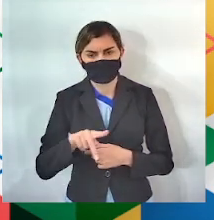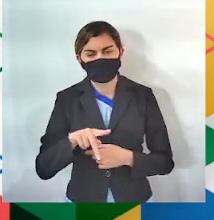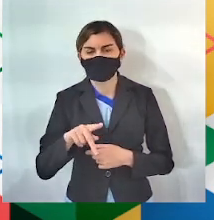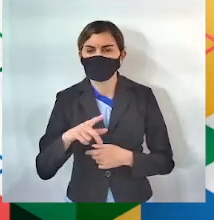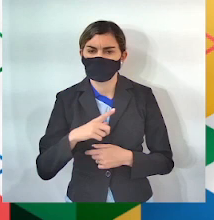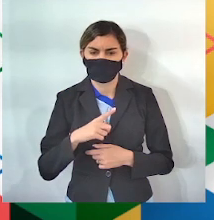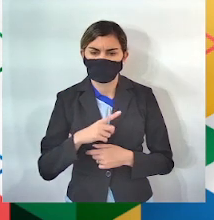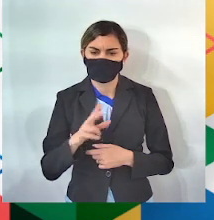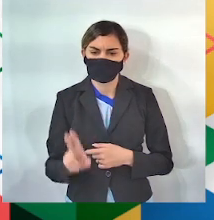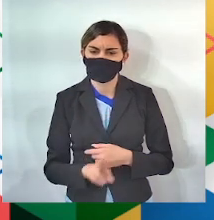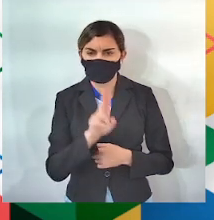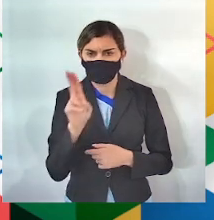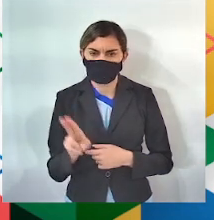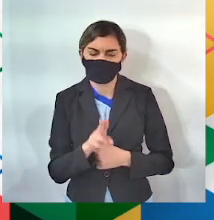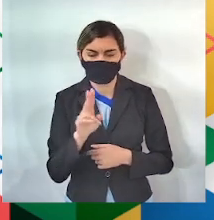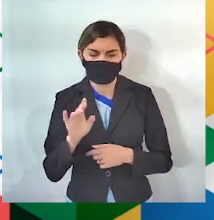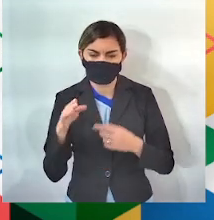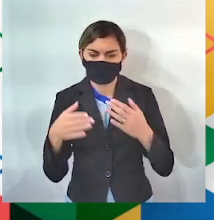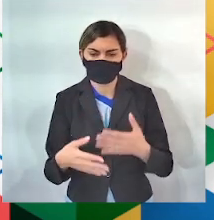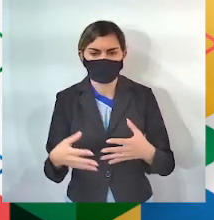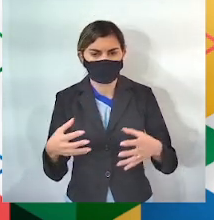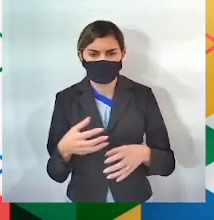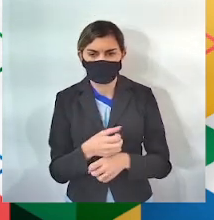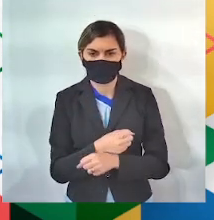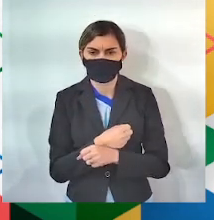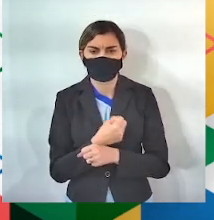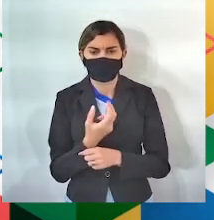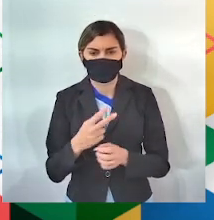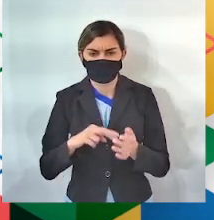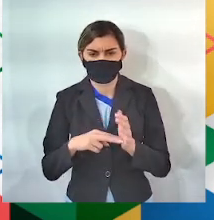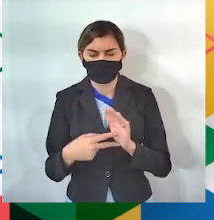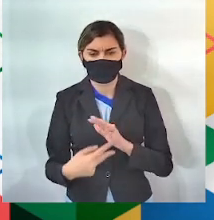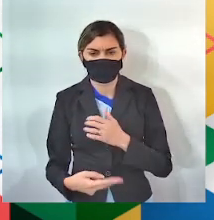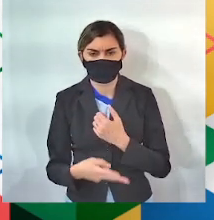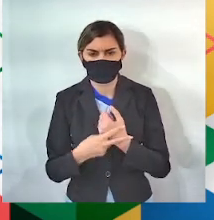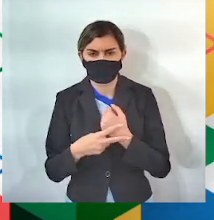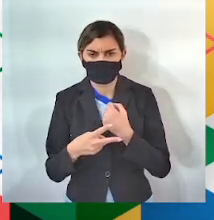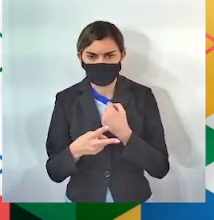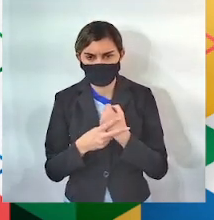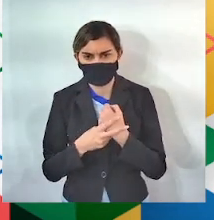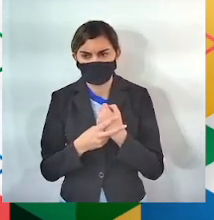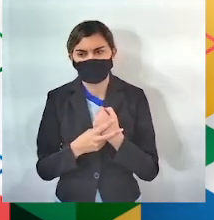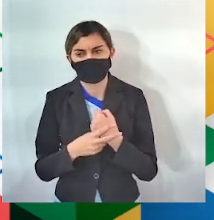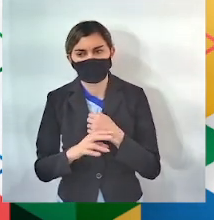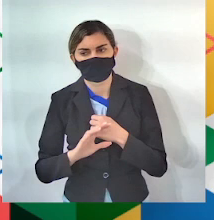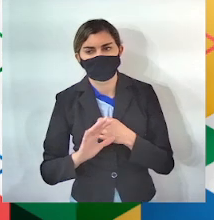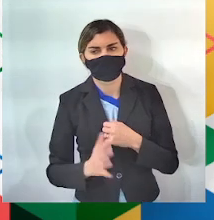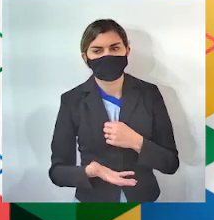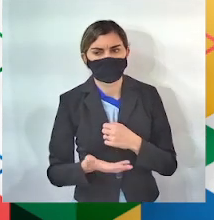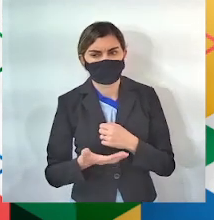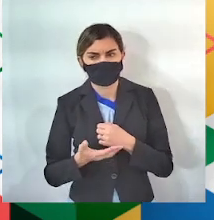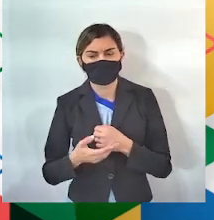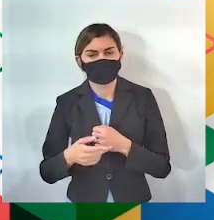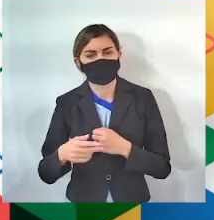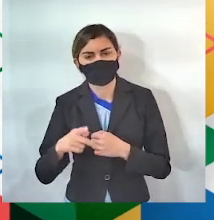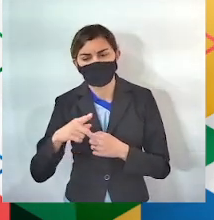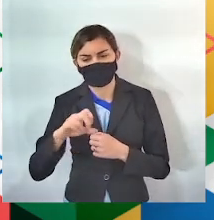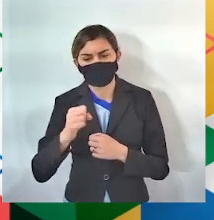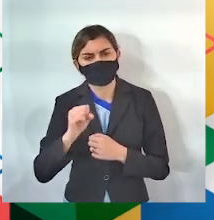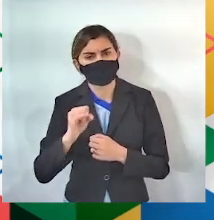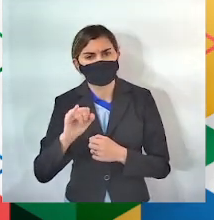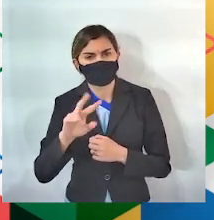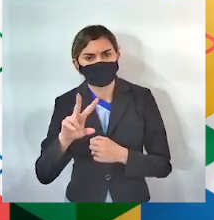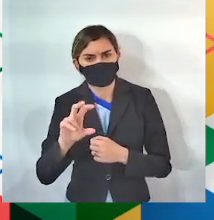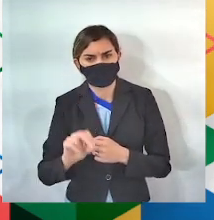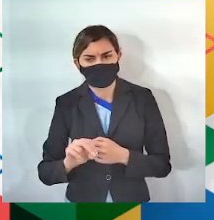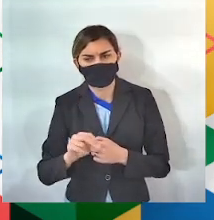forem utilizados para completar o sentido do verbo. Já os possessives, né? Nós vamos